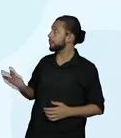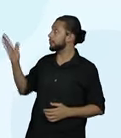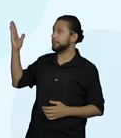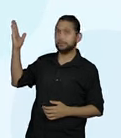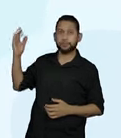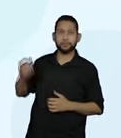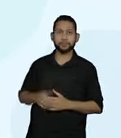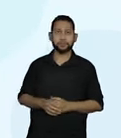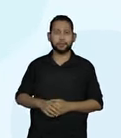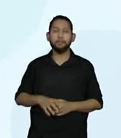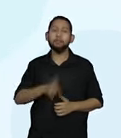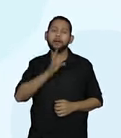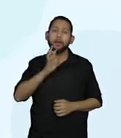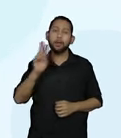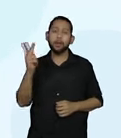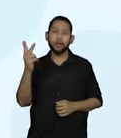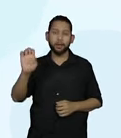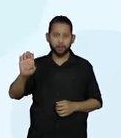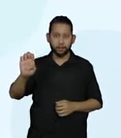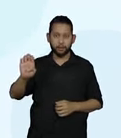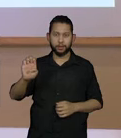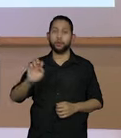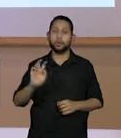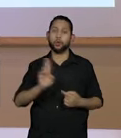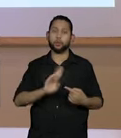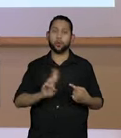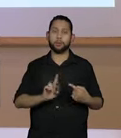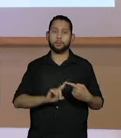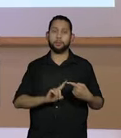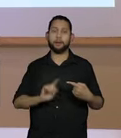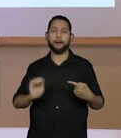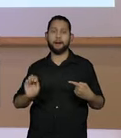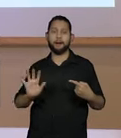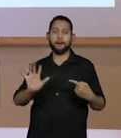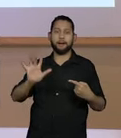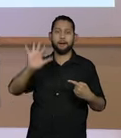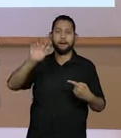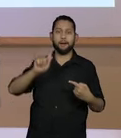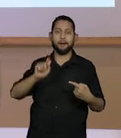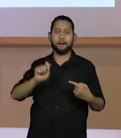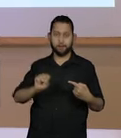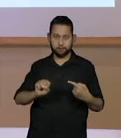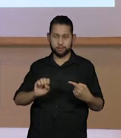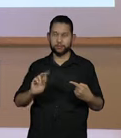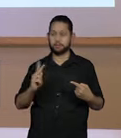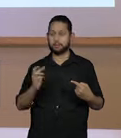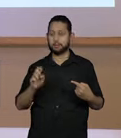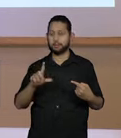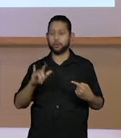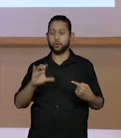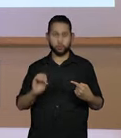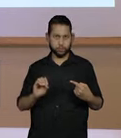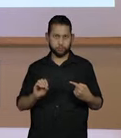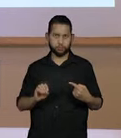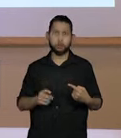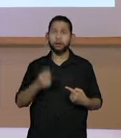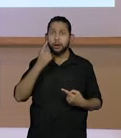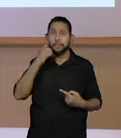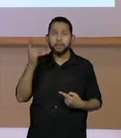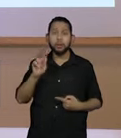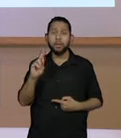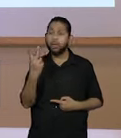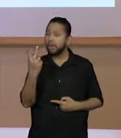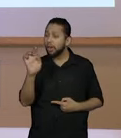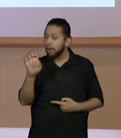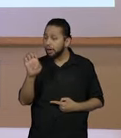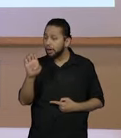o hélio está representado por He, então esta representação, por não ter nada aqui no pezinho